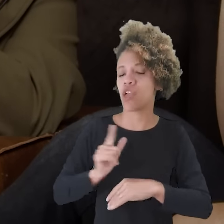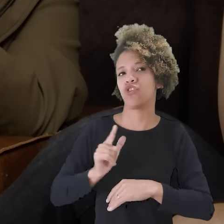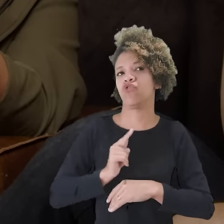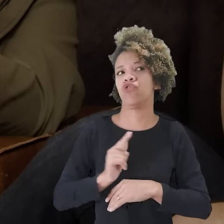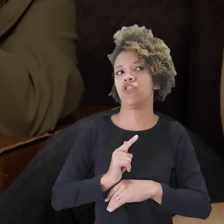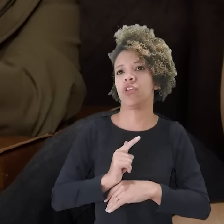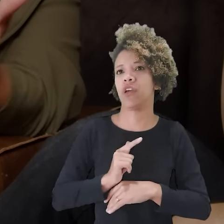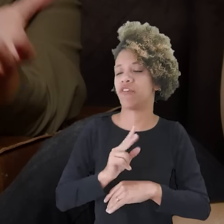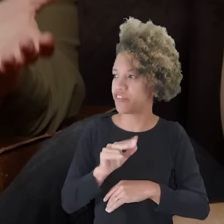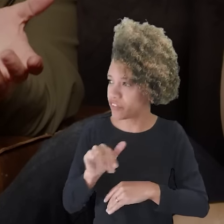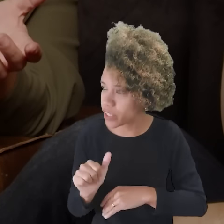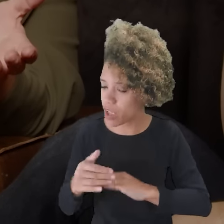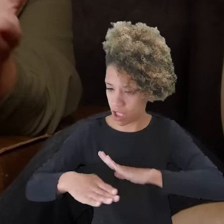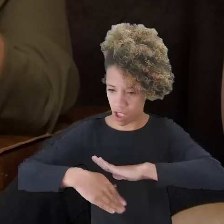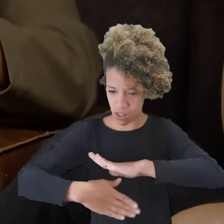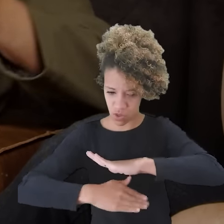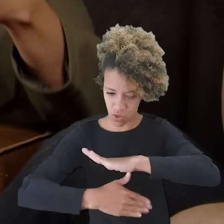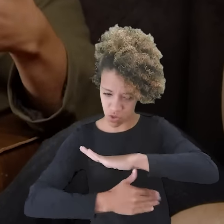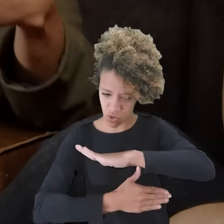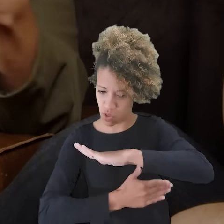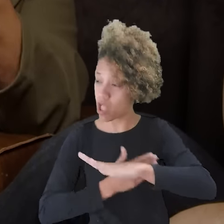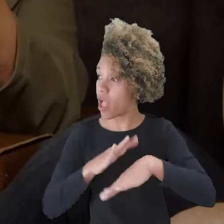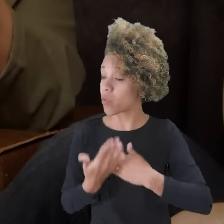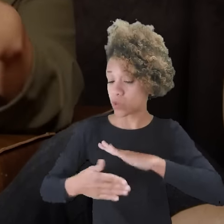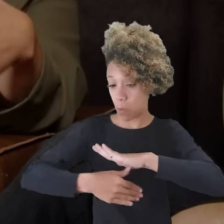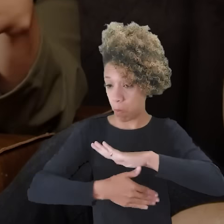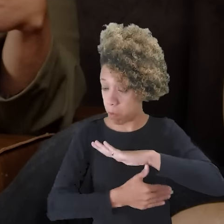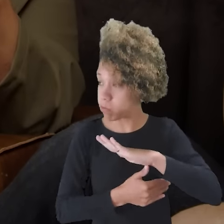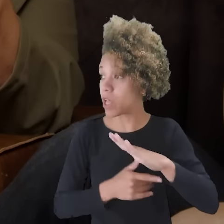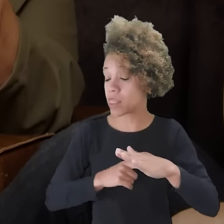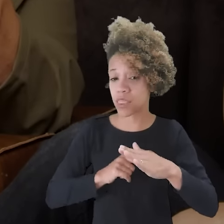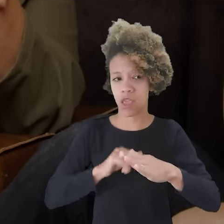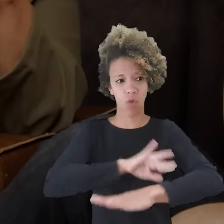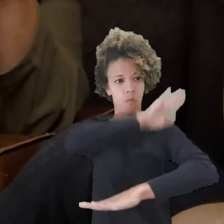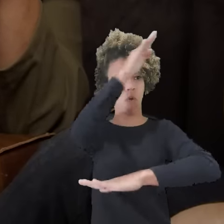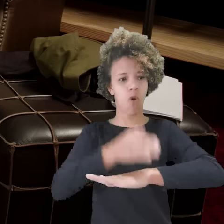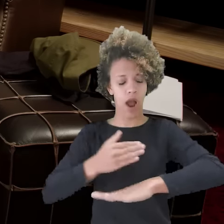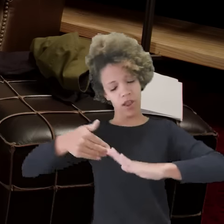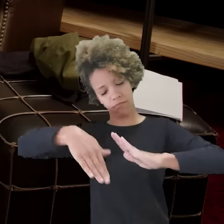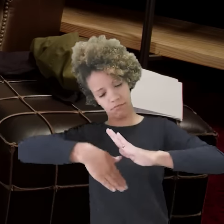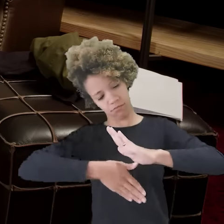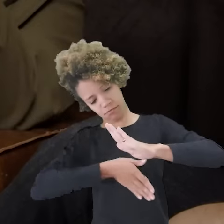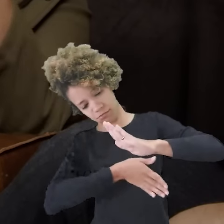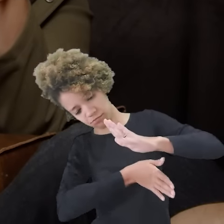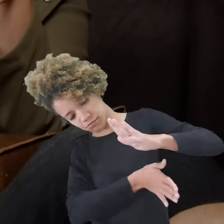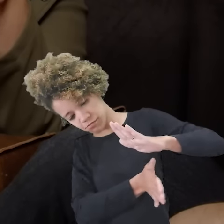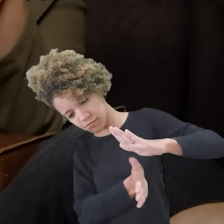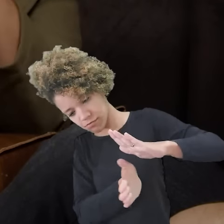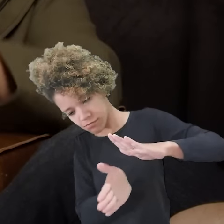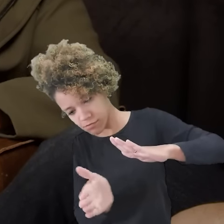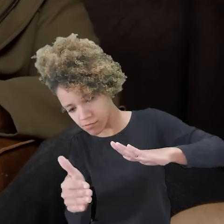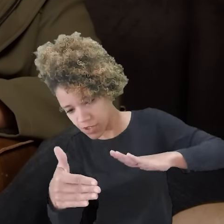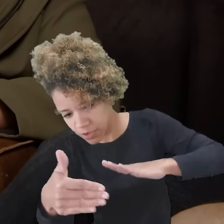havia a rota que os tubarões têm E aí quando o tubarão vai agora tem um morro na frente aí ele Tem que desviar do Morro quando ele